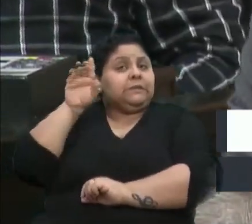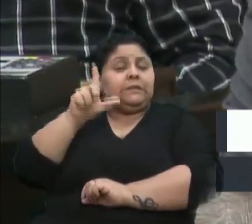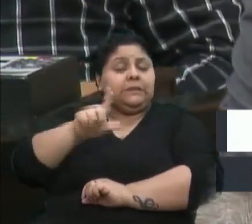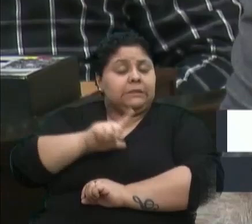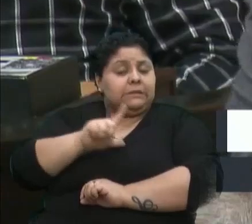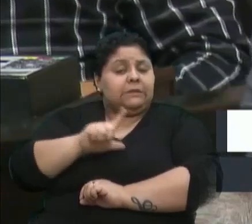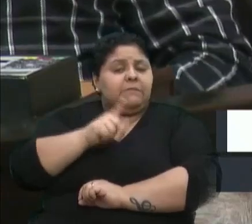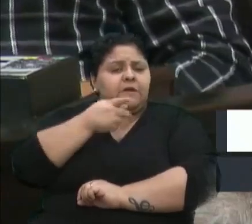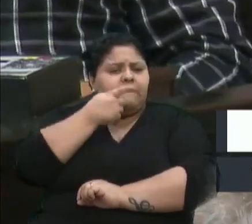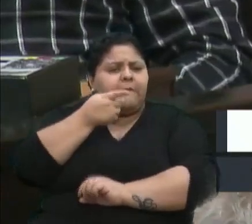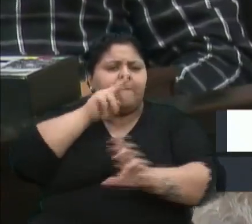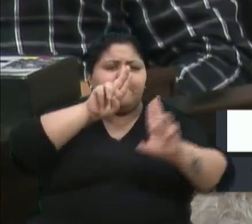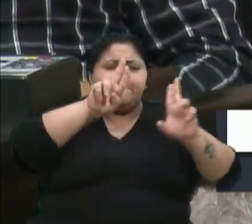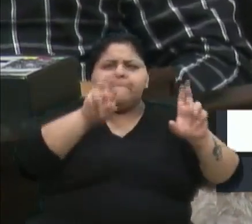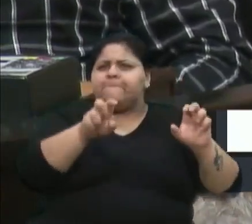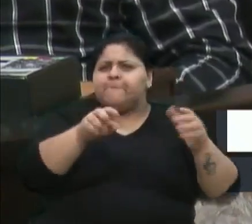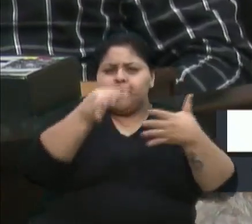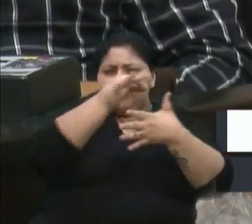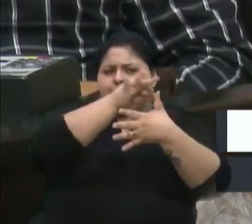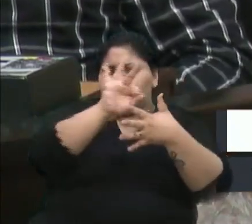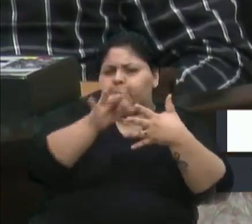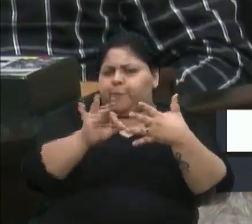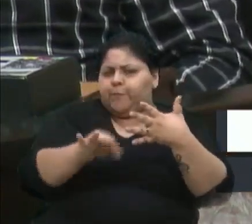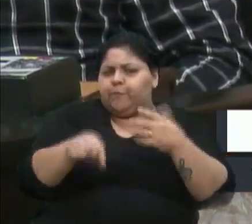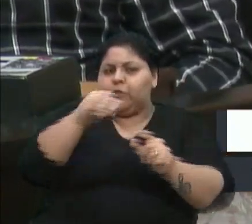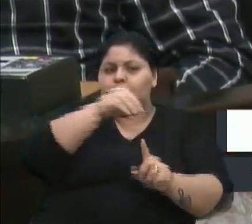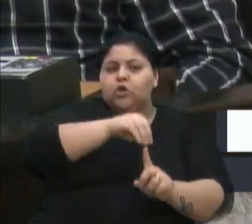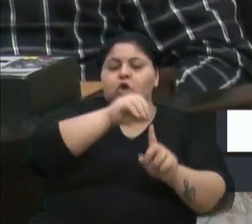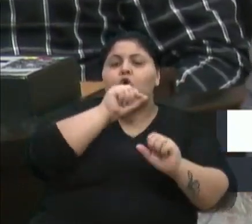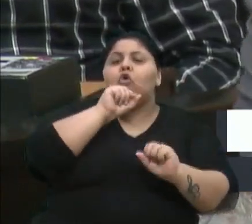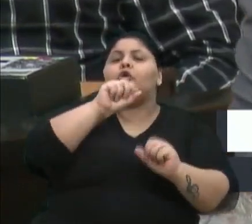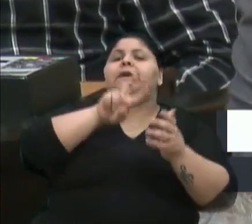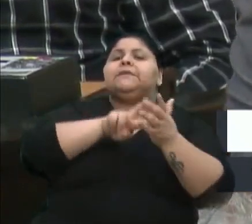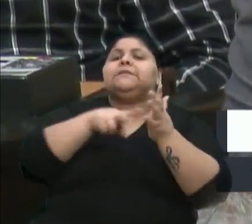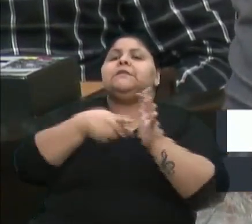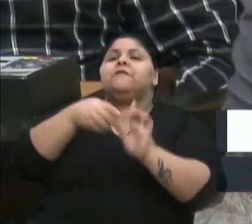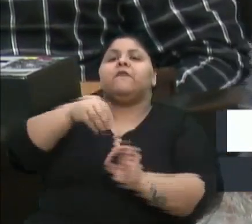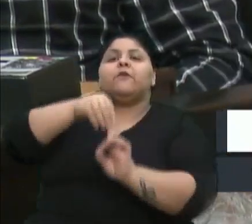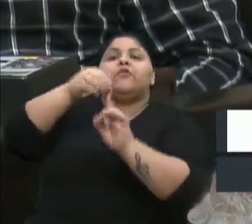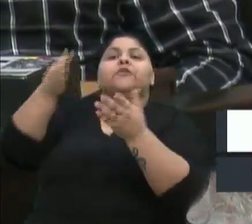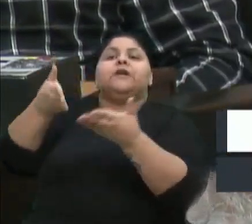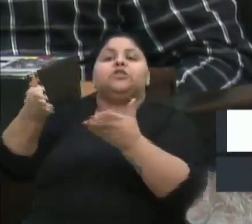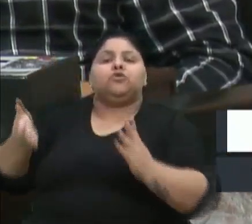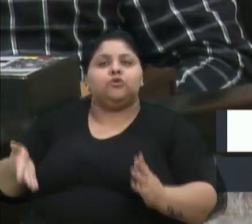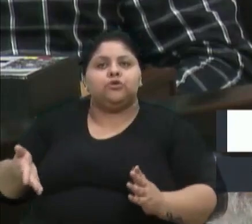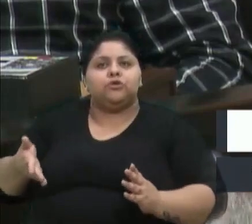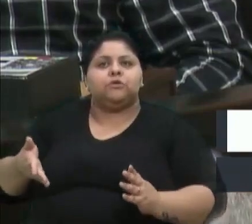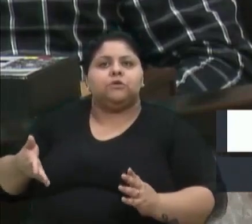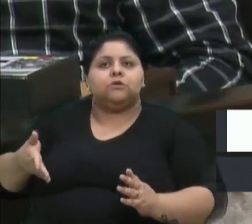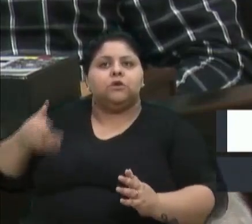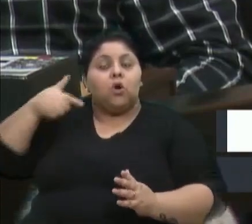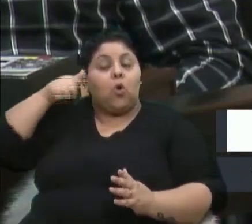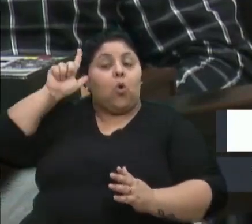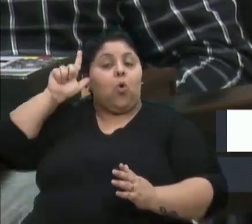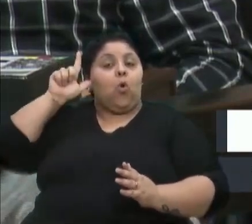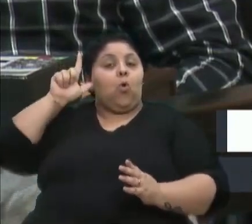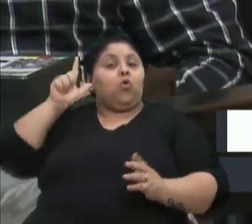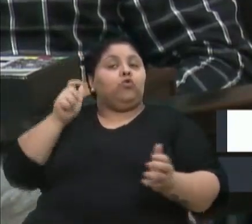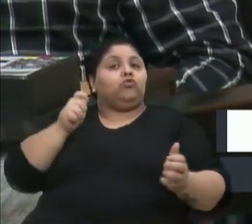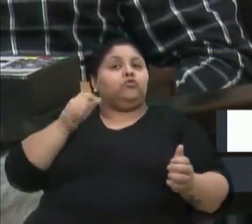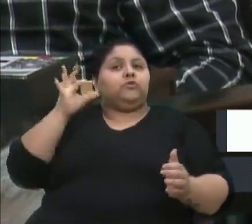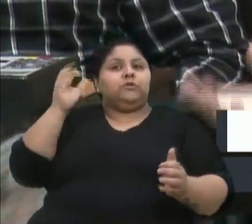pauta em situações como essa de prioridade o que que é prioridade hoje ou ontem nós tivemos com a vereadora Rose